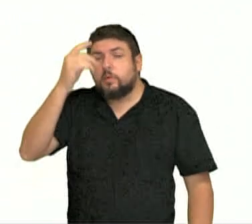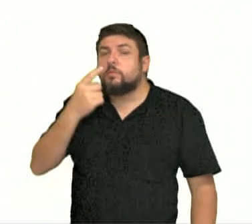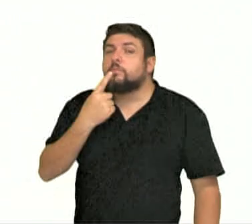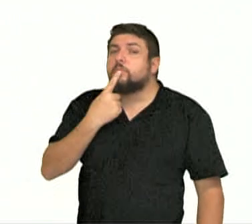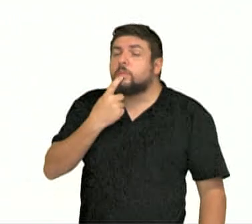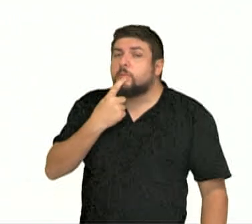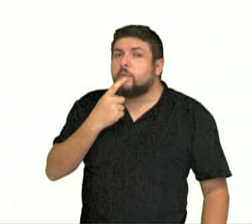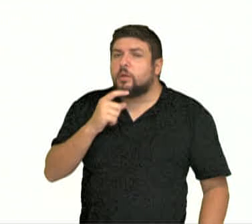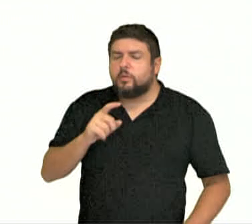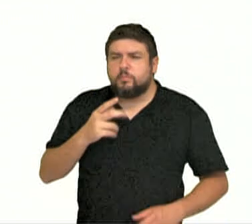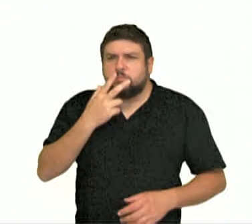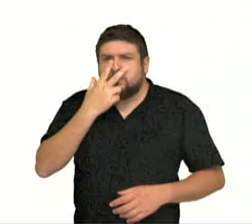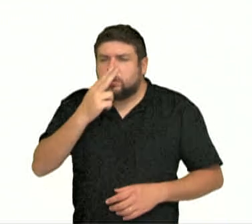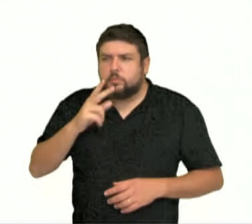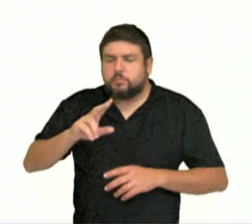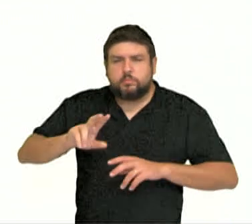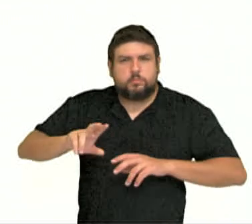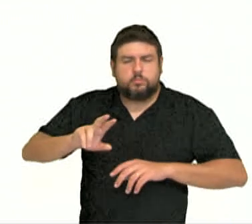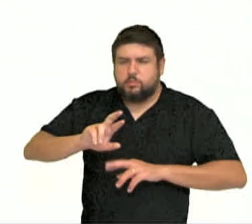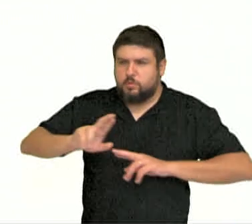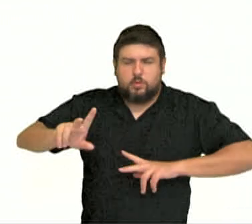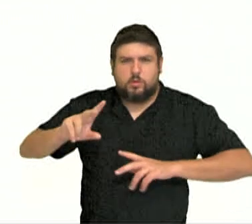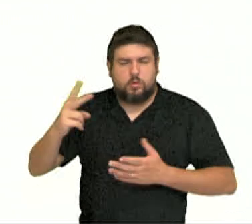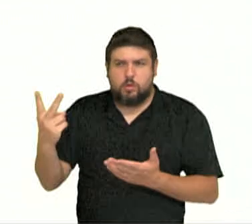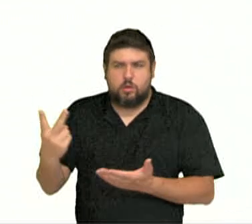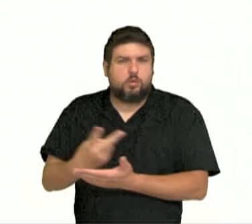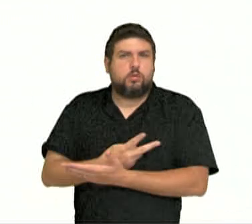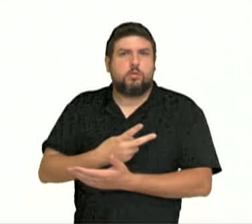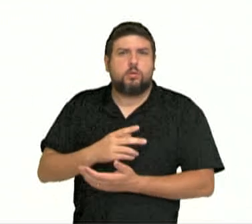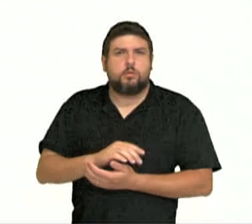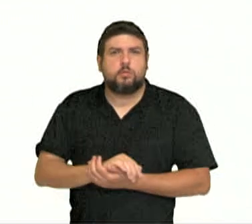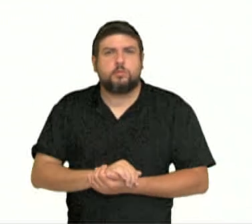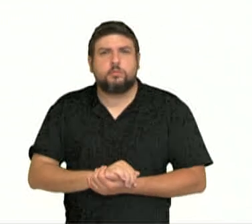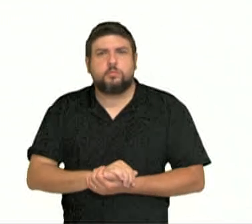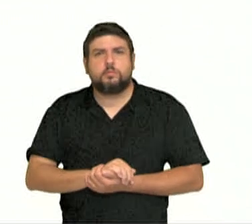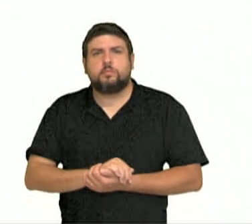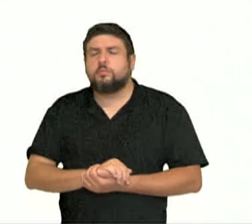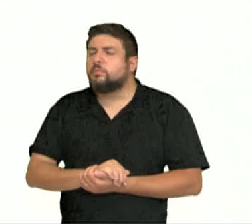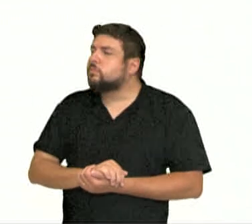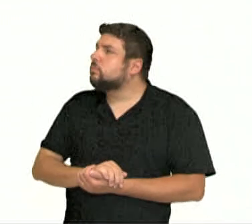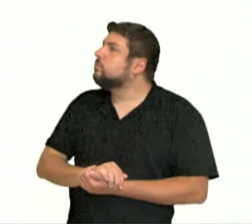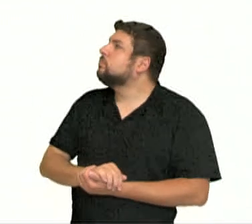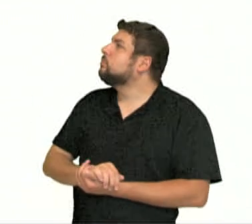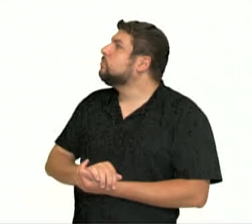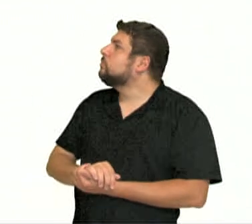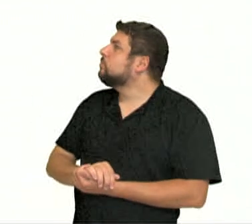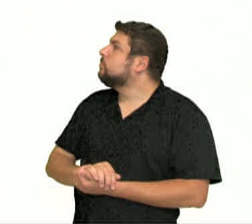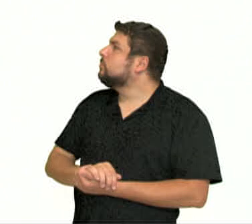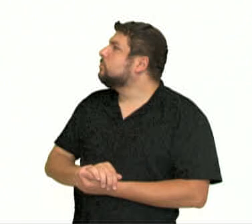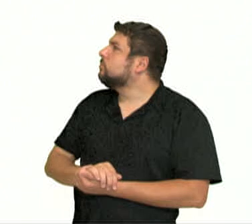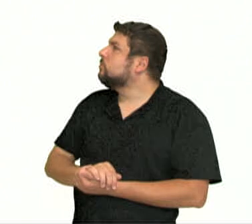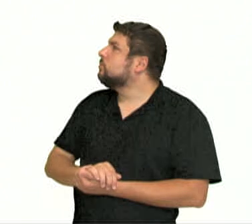errado ali com ela. Em outras épocas, certos tipos eram perseguidos por